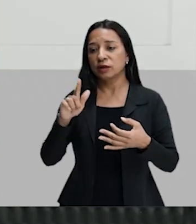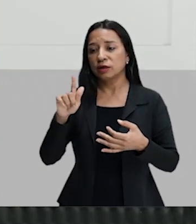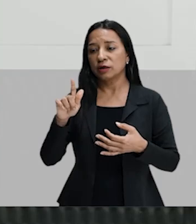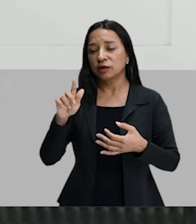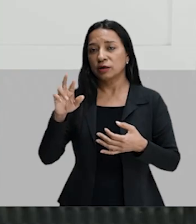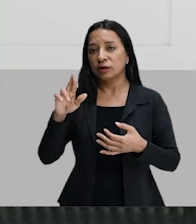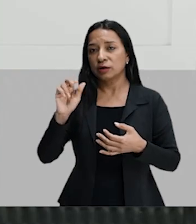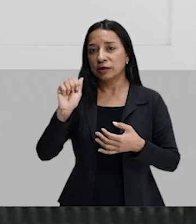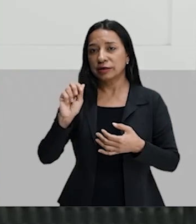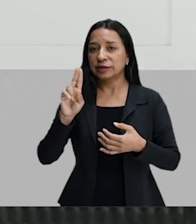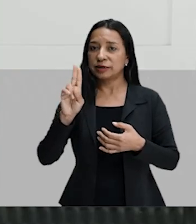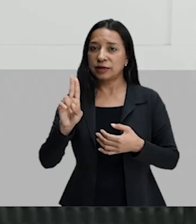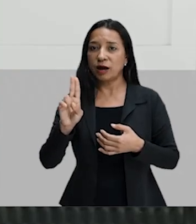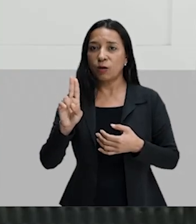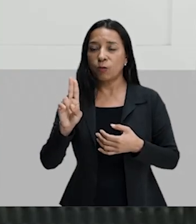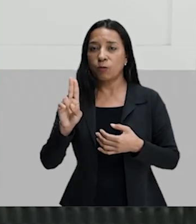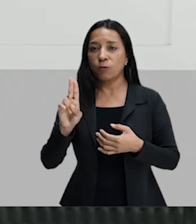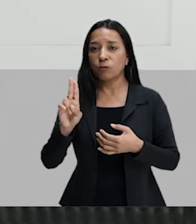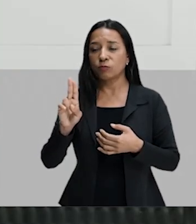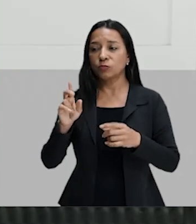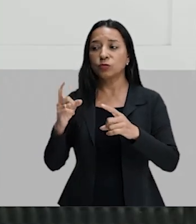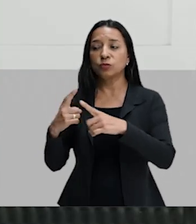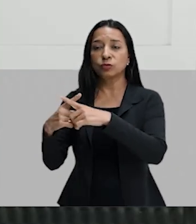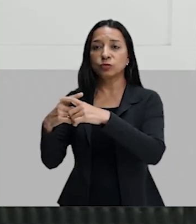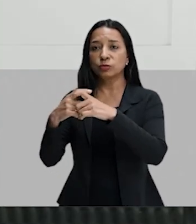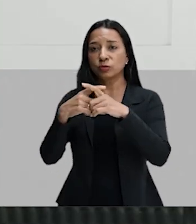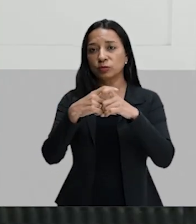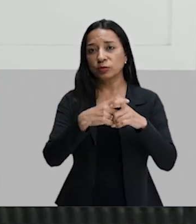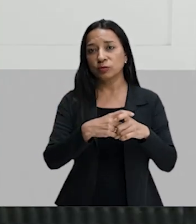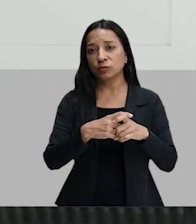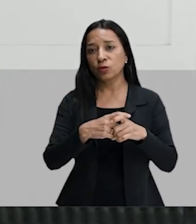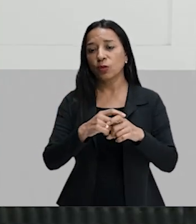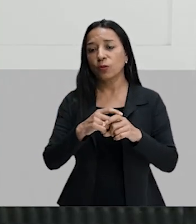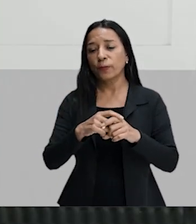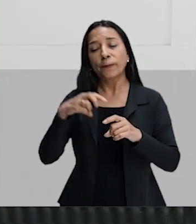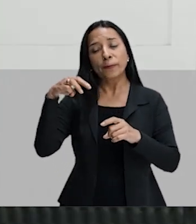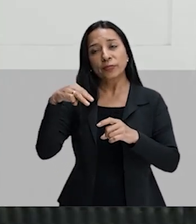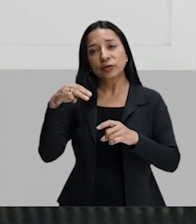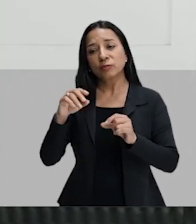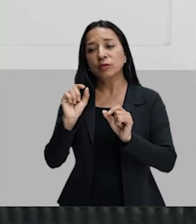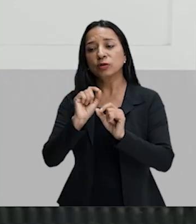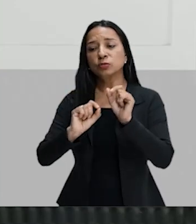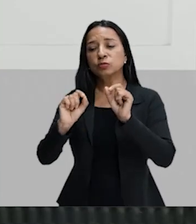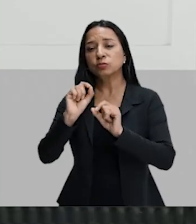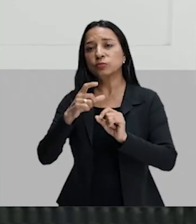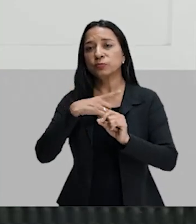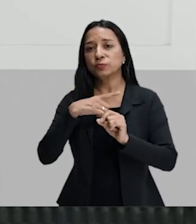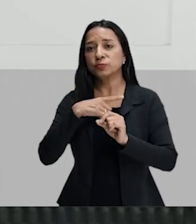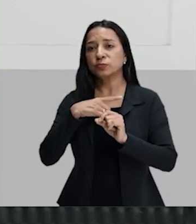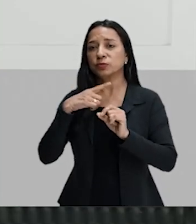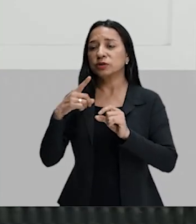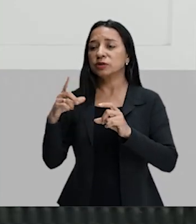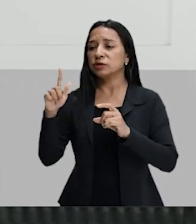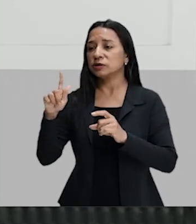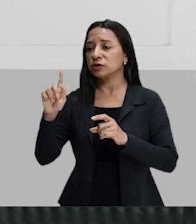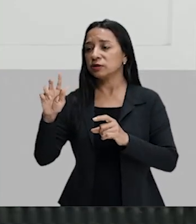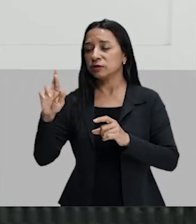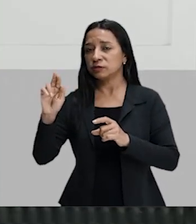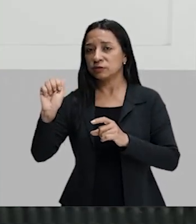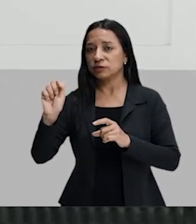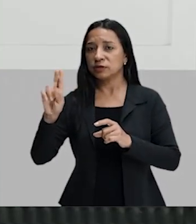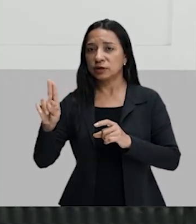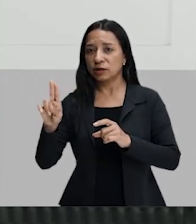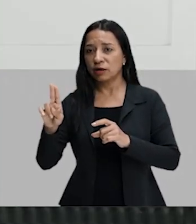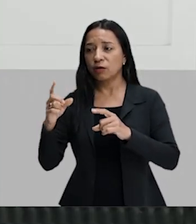na matemática, o que tem grau é polinômio. Por isso que não é muito correto, por exemplo, você falar